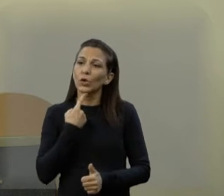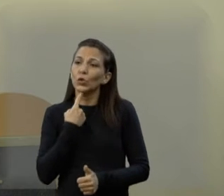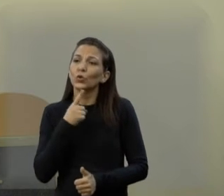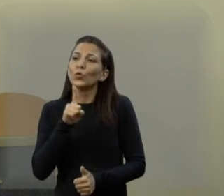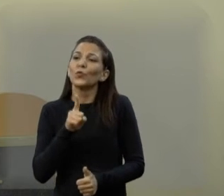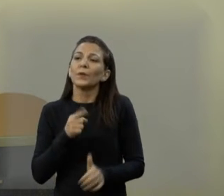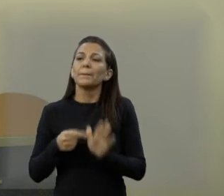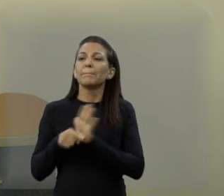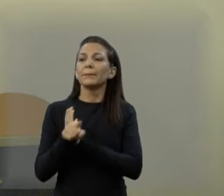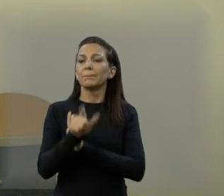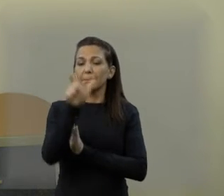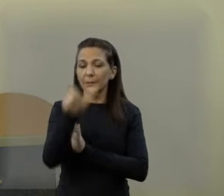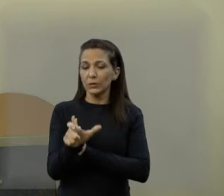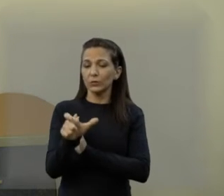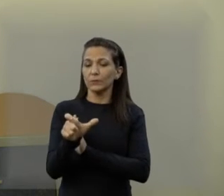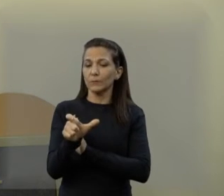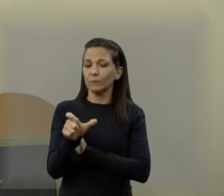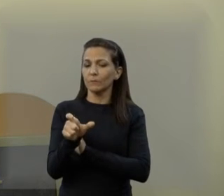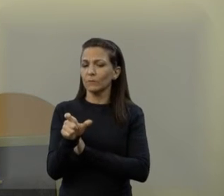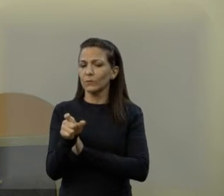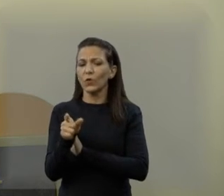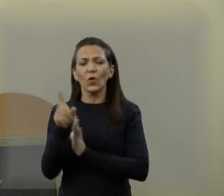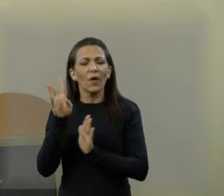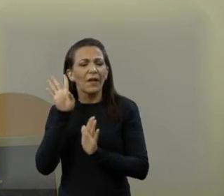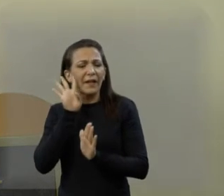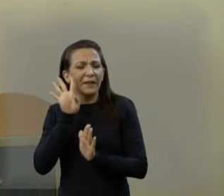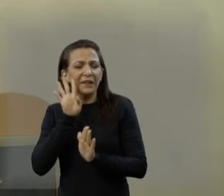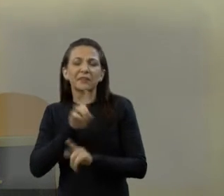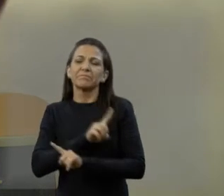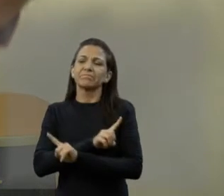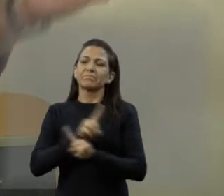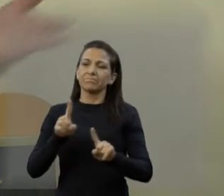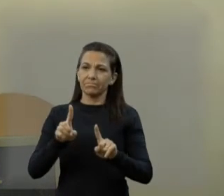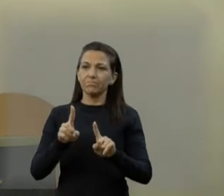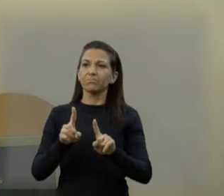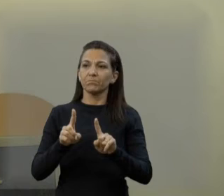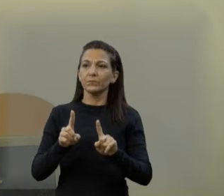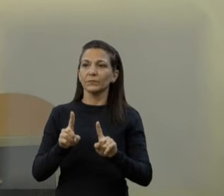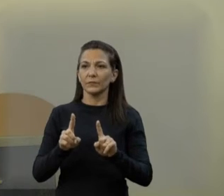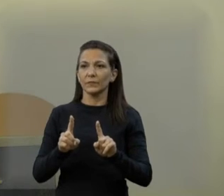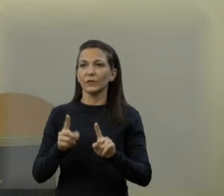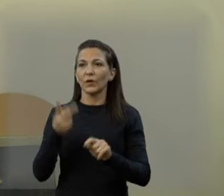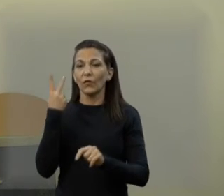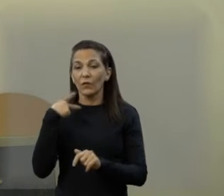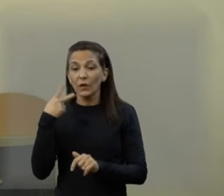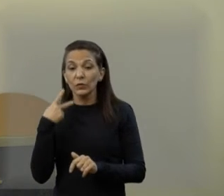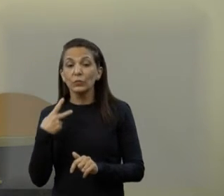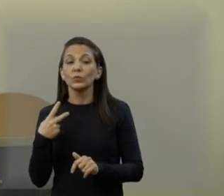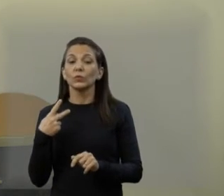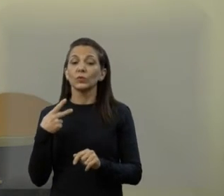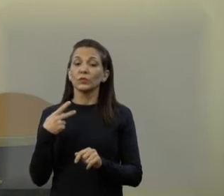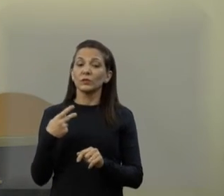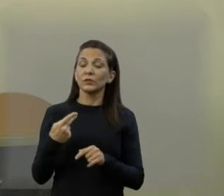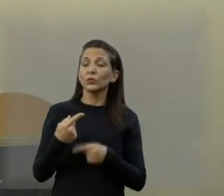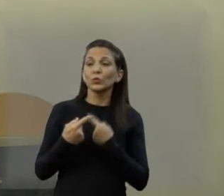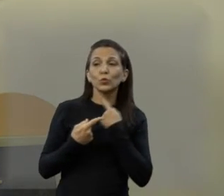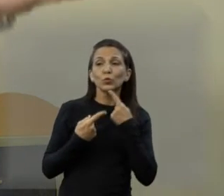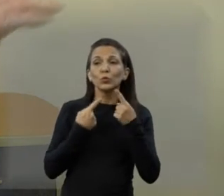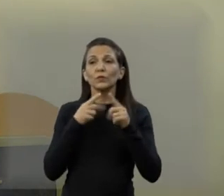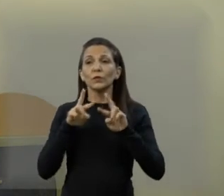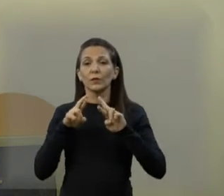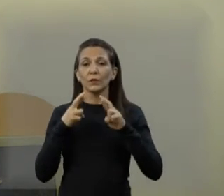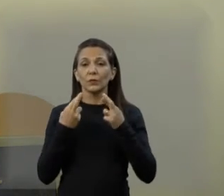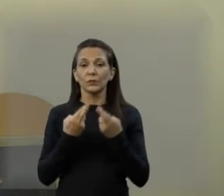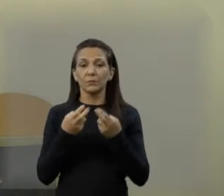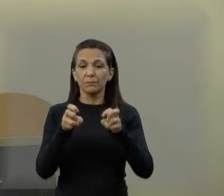relacionamento e não tá legal ainda e para pôr no gerador 18 vereadores Vai ter audiência